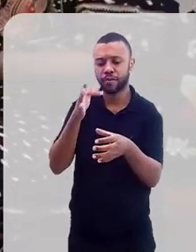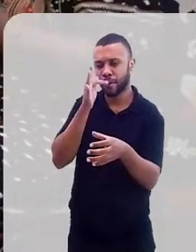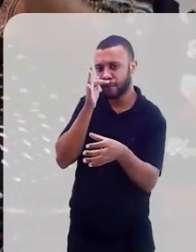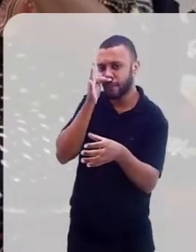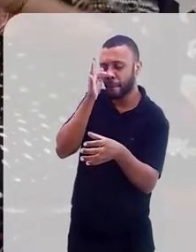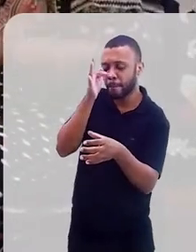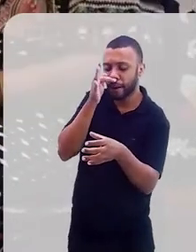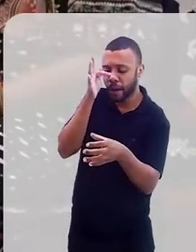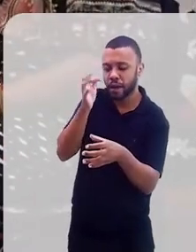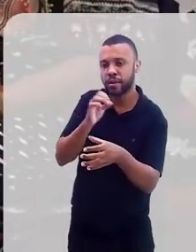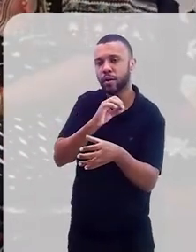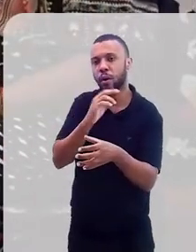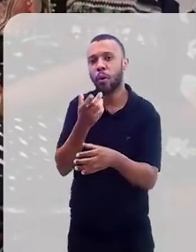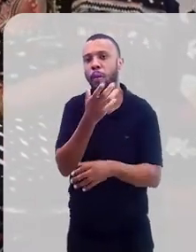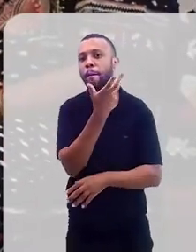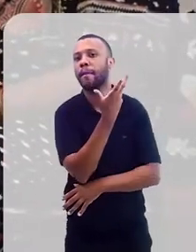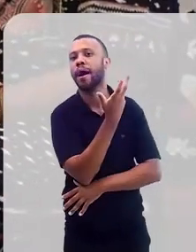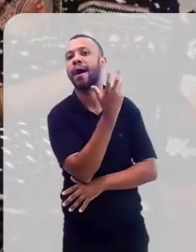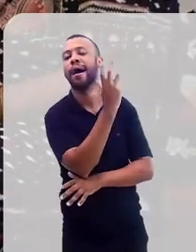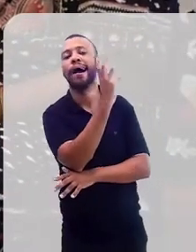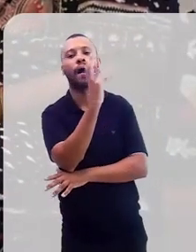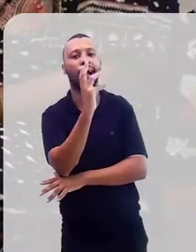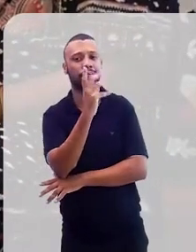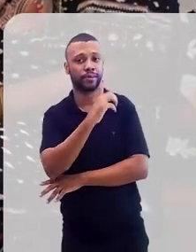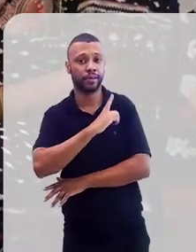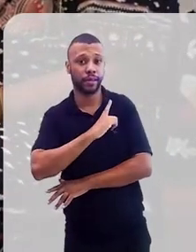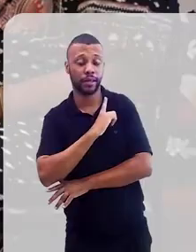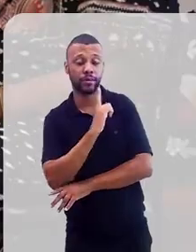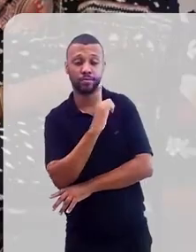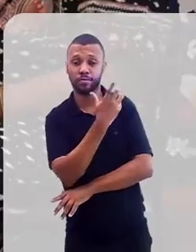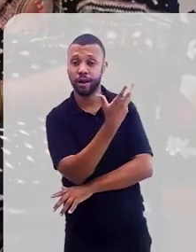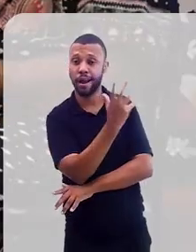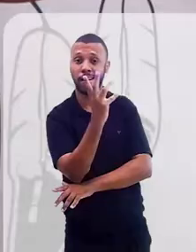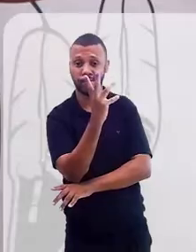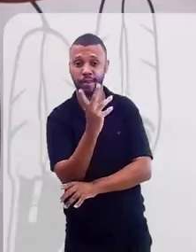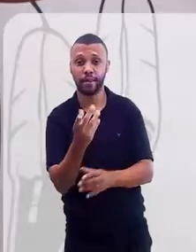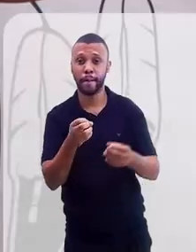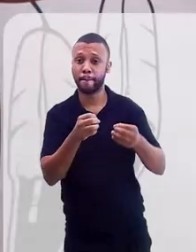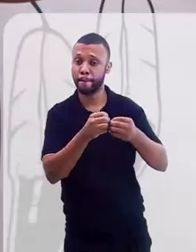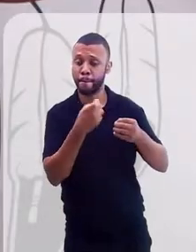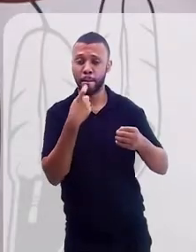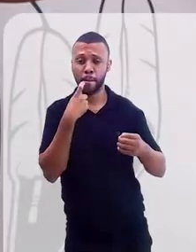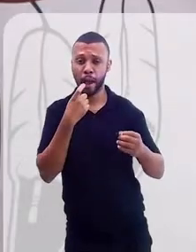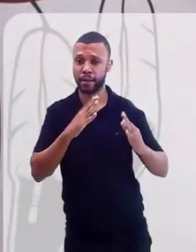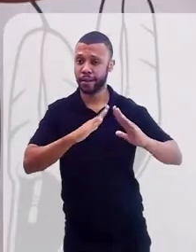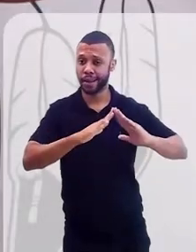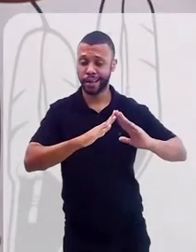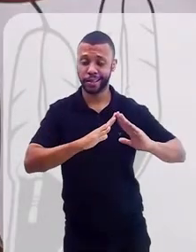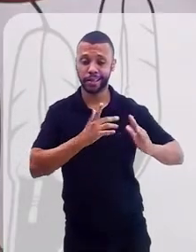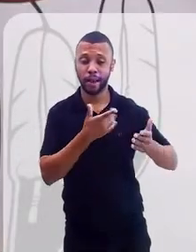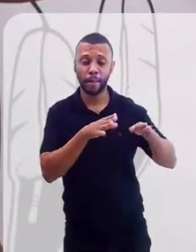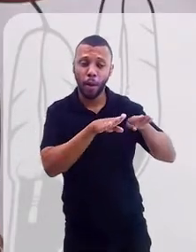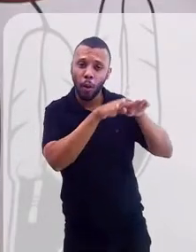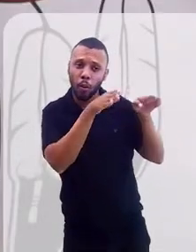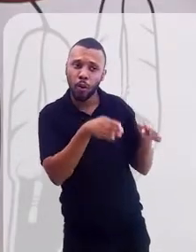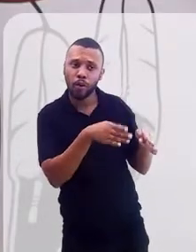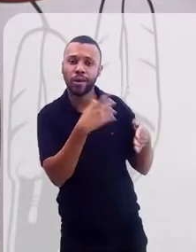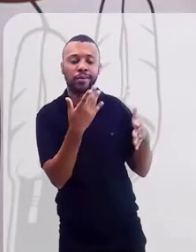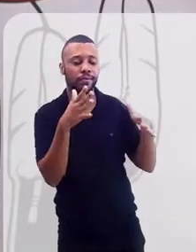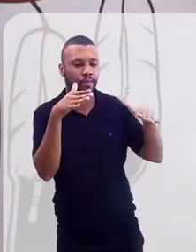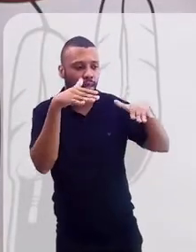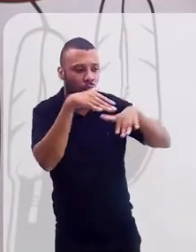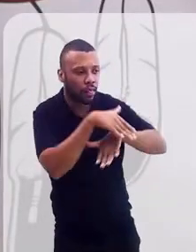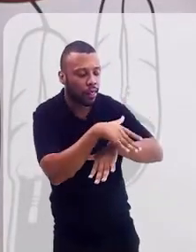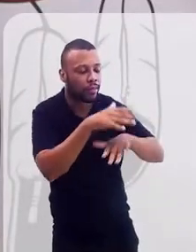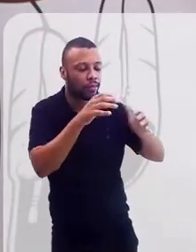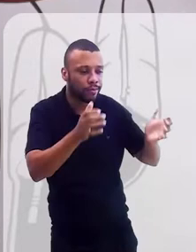uma árvore. Eu tenho uma árvore aqui que perto de casa, que é o meu altar. Eu sempre estou ali reverenciando